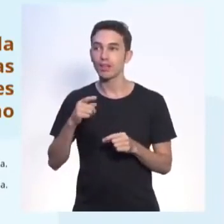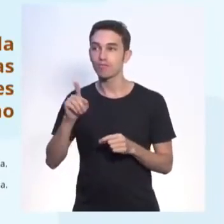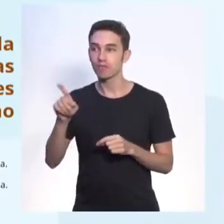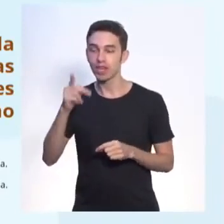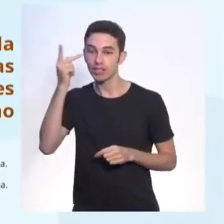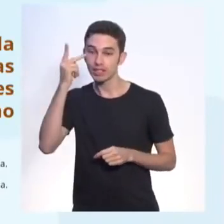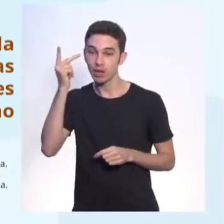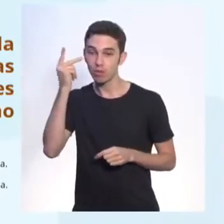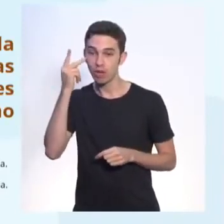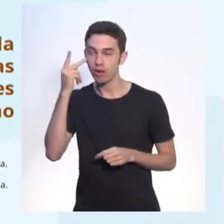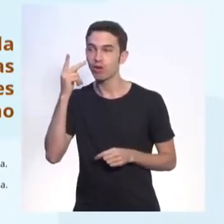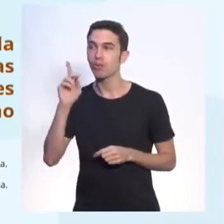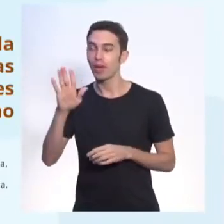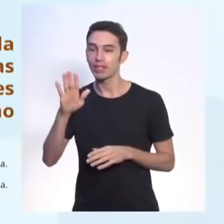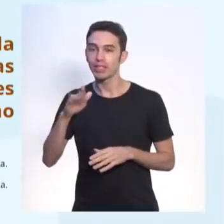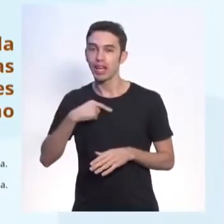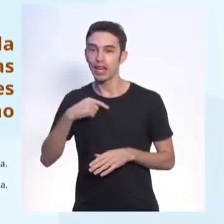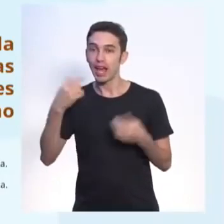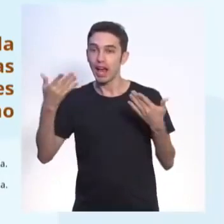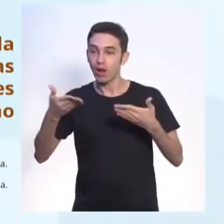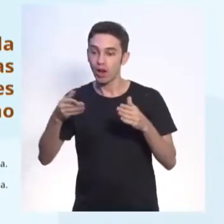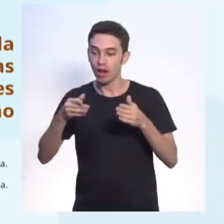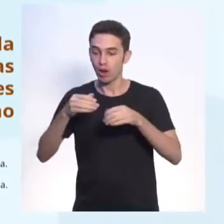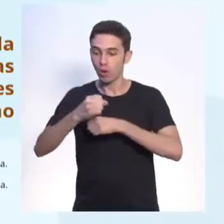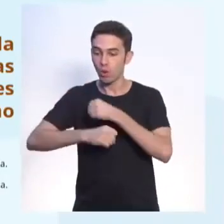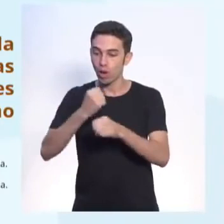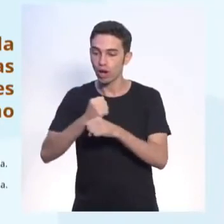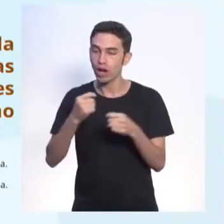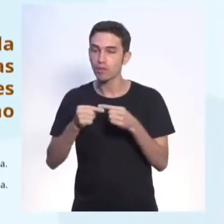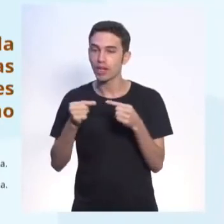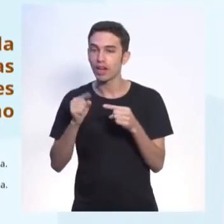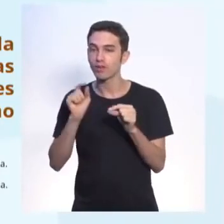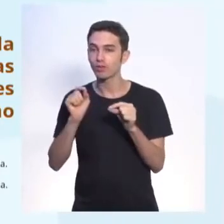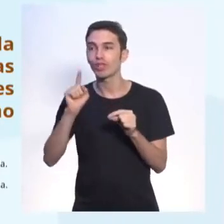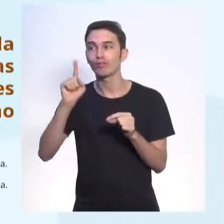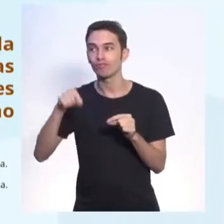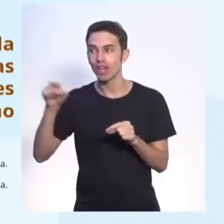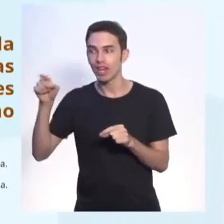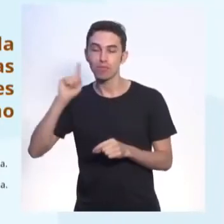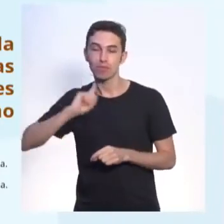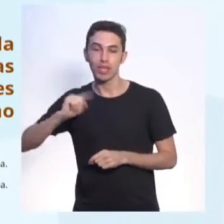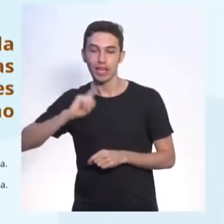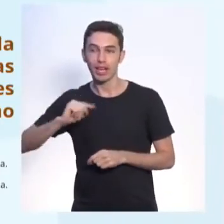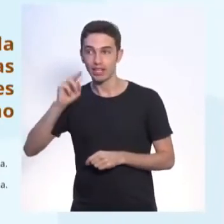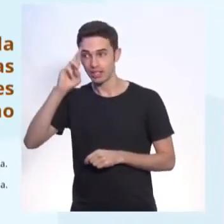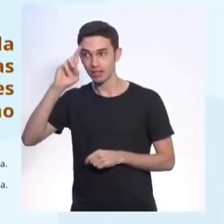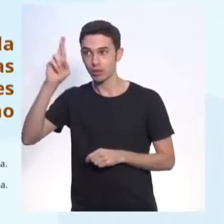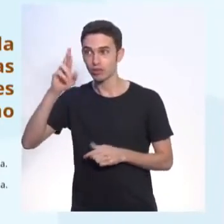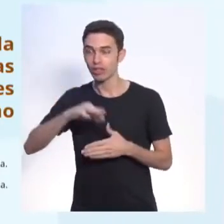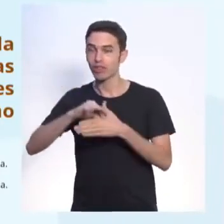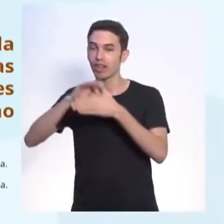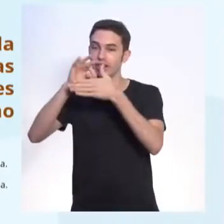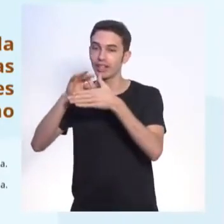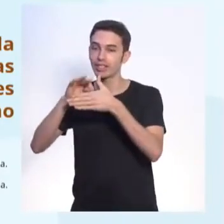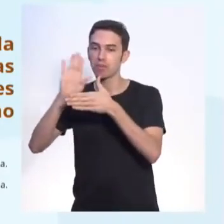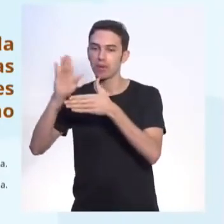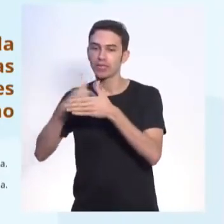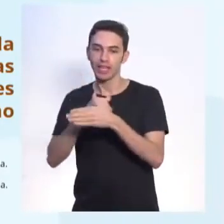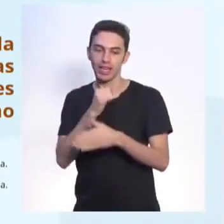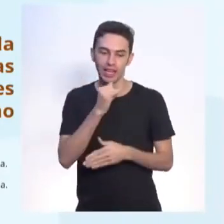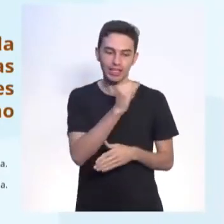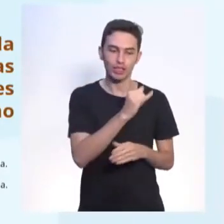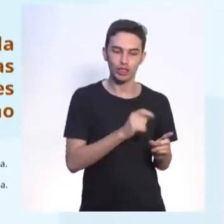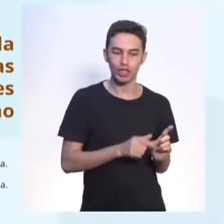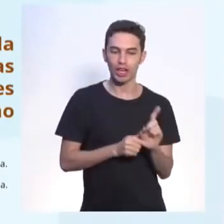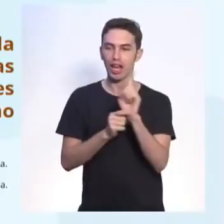que assumiria o país. Isso vai gerar aí uma grande confusão política. O Rio Grande